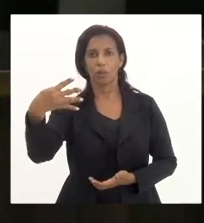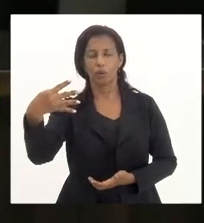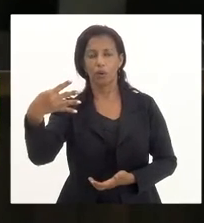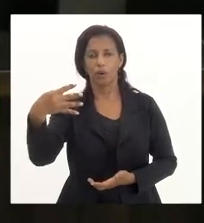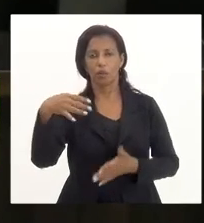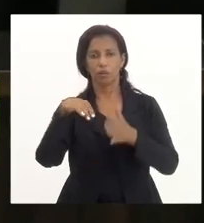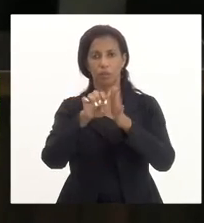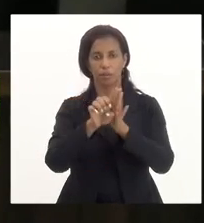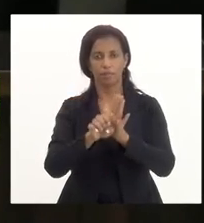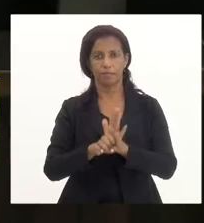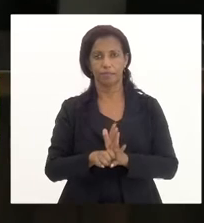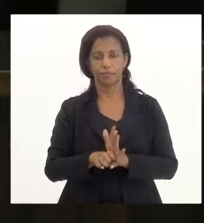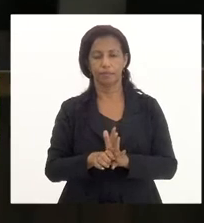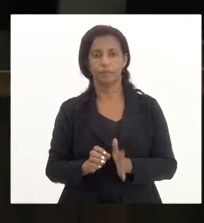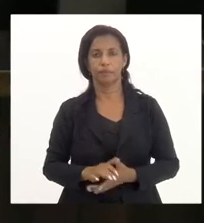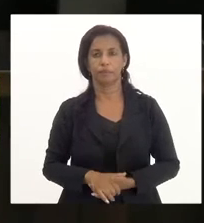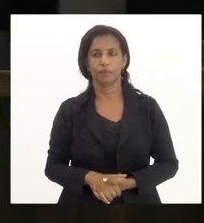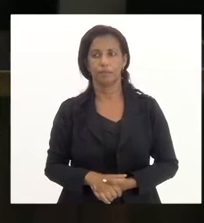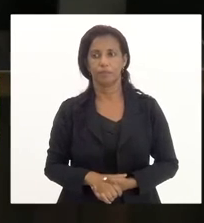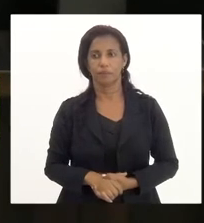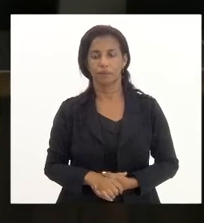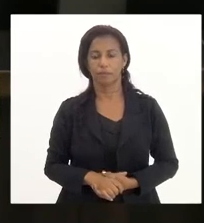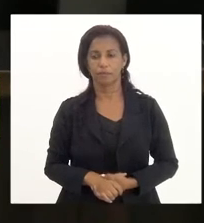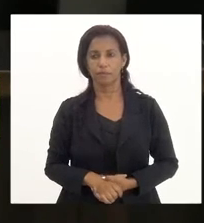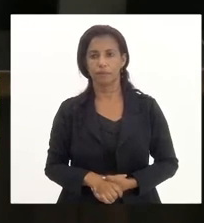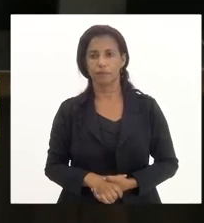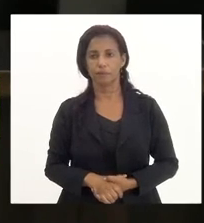234 emendas e